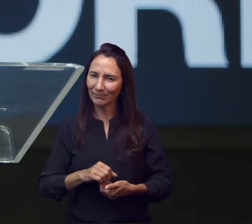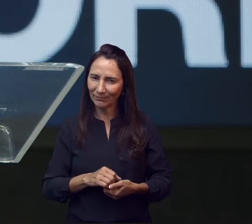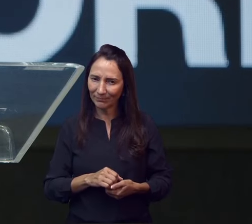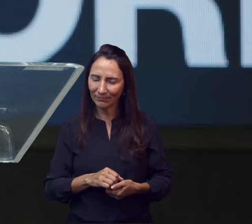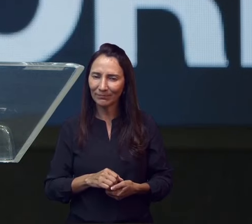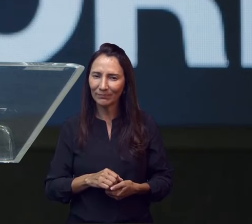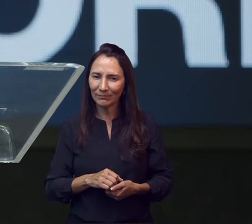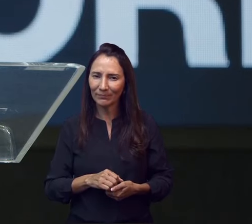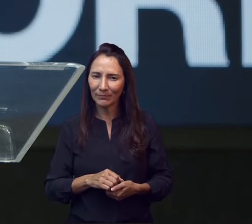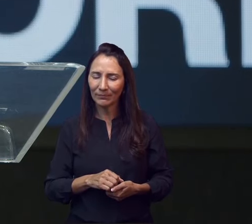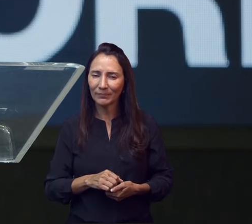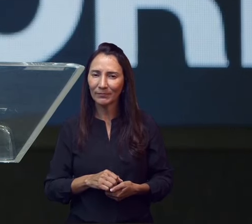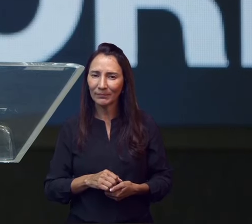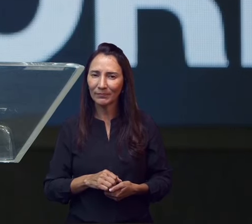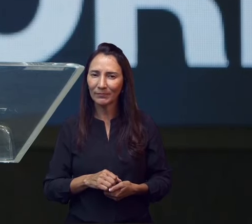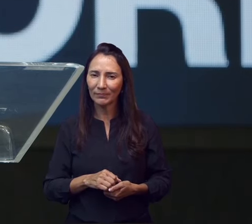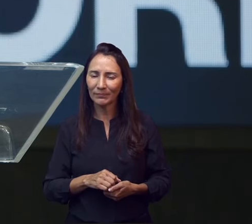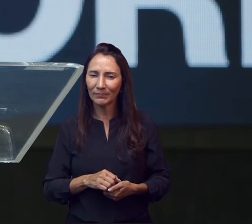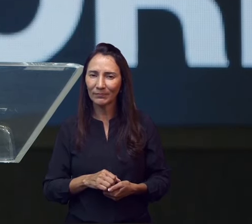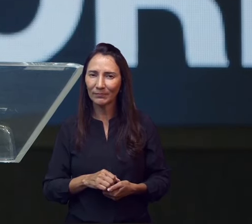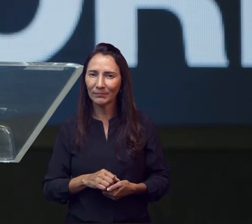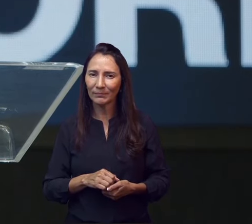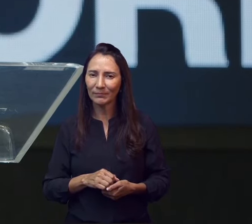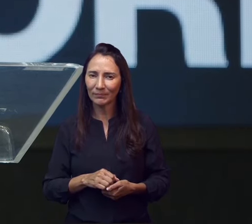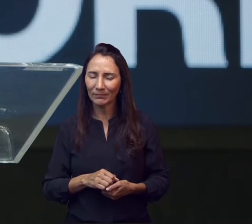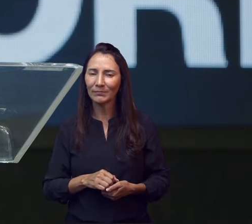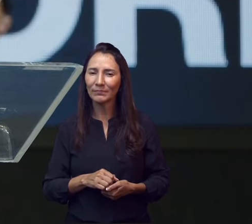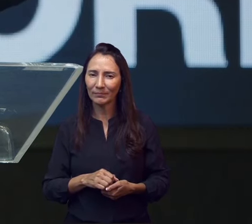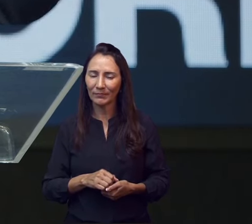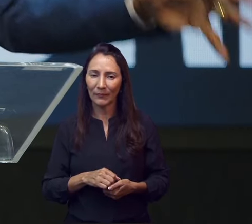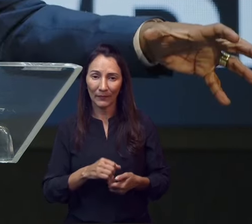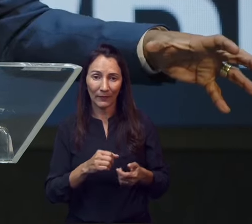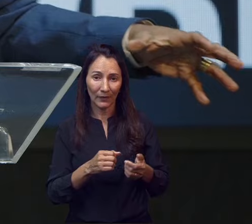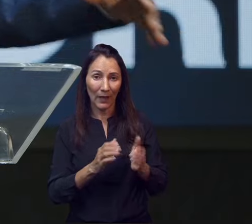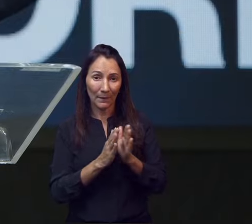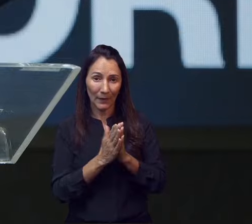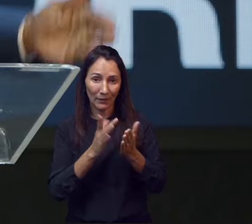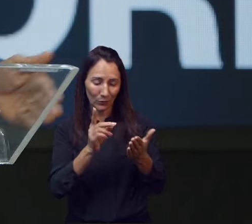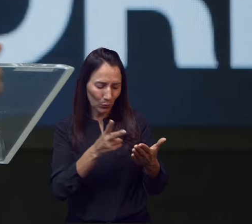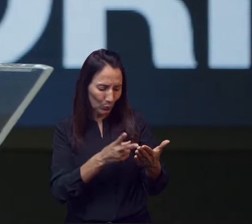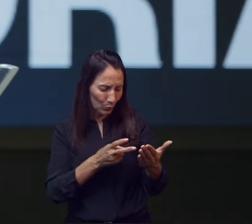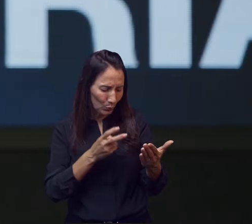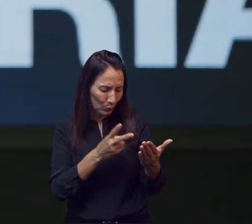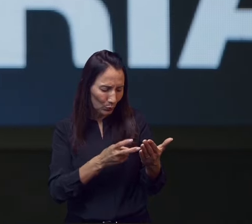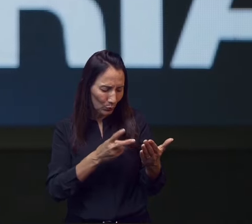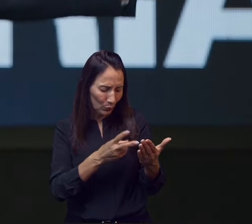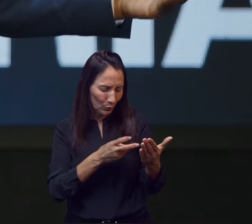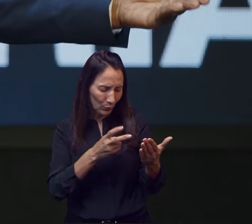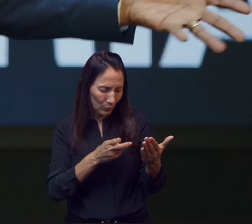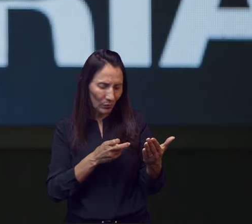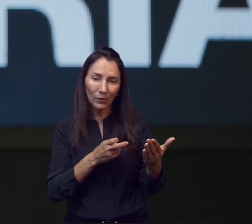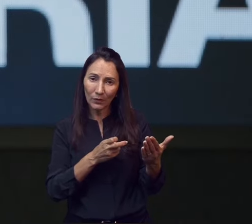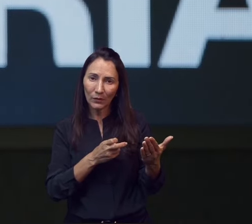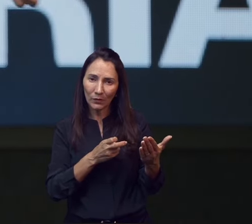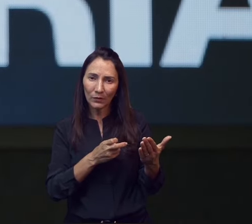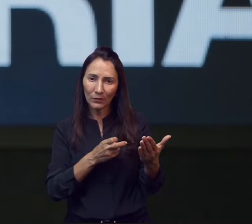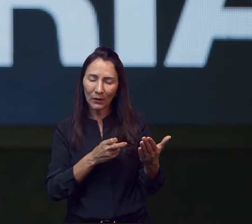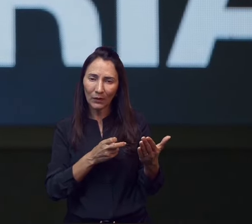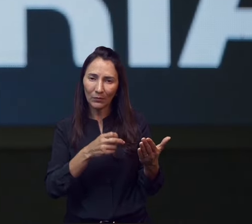com este toda deve repartir com este que o está ensinando